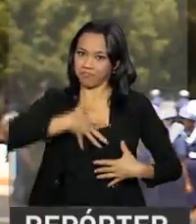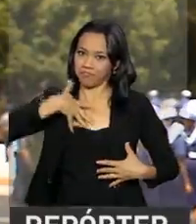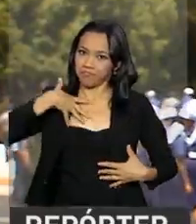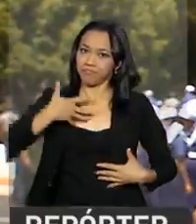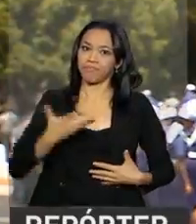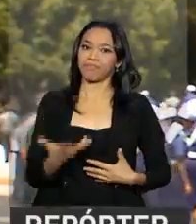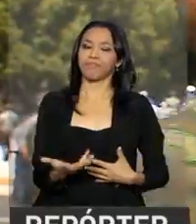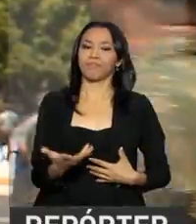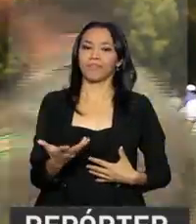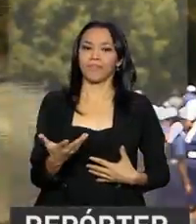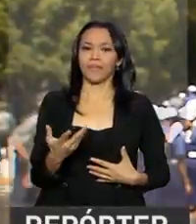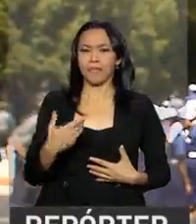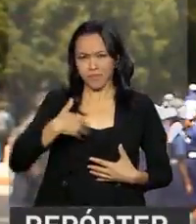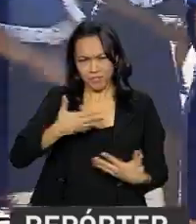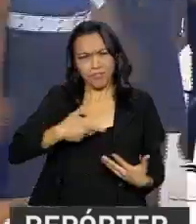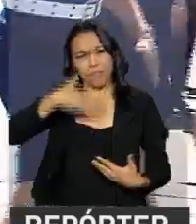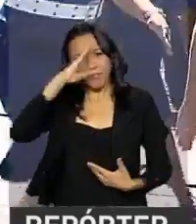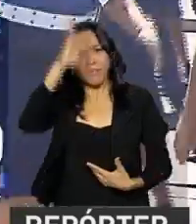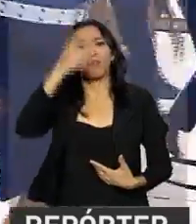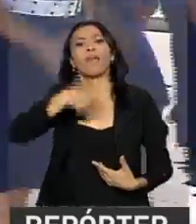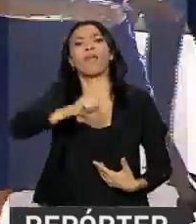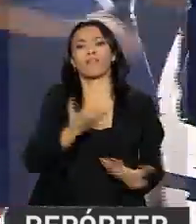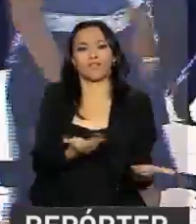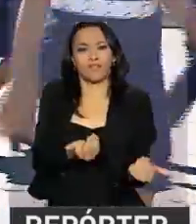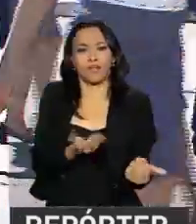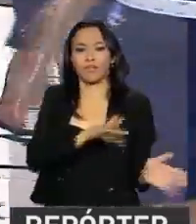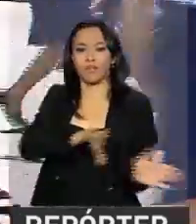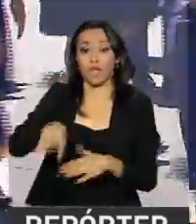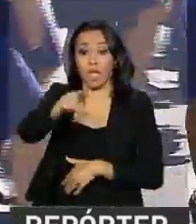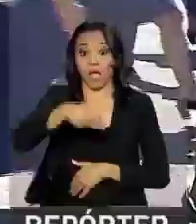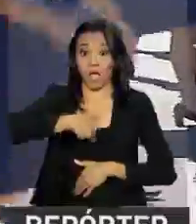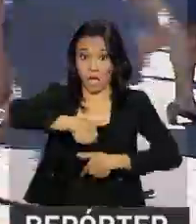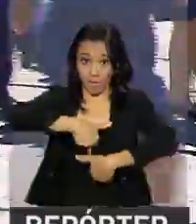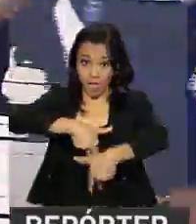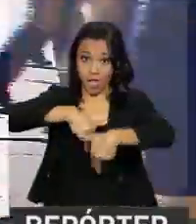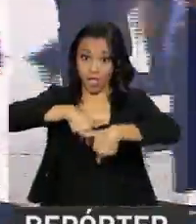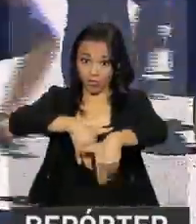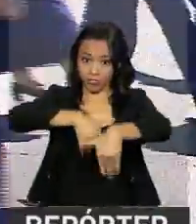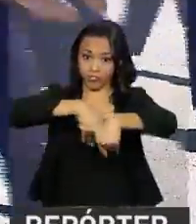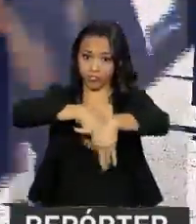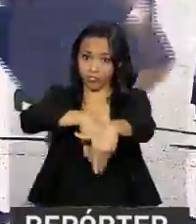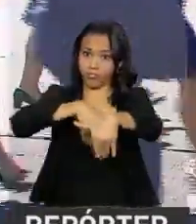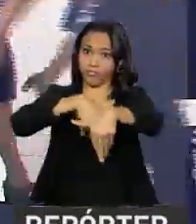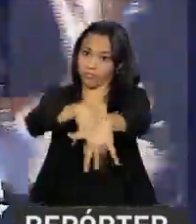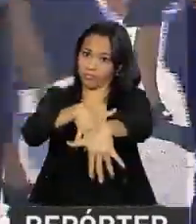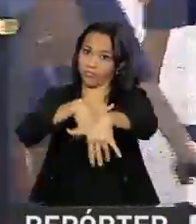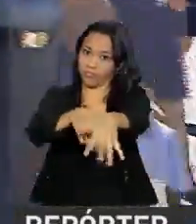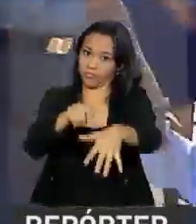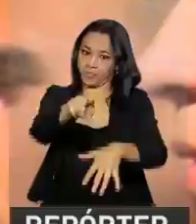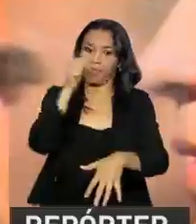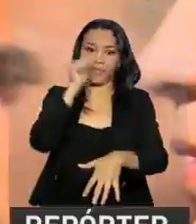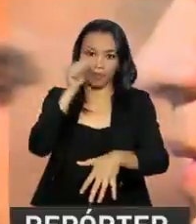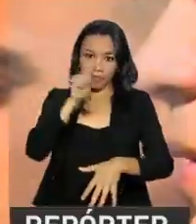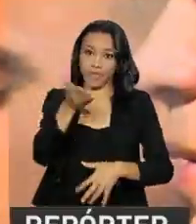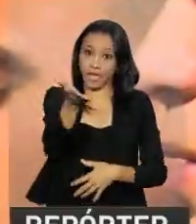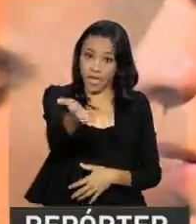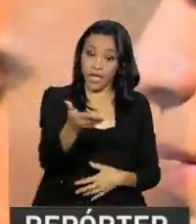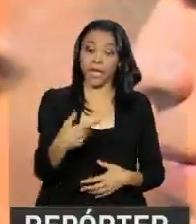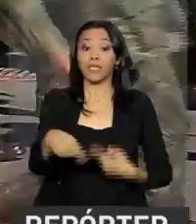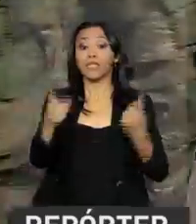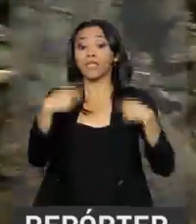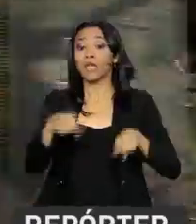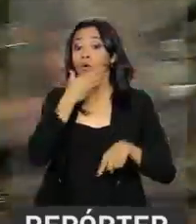principalmente para os mais jovens no desfile a pé companhias de aspirantes da Escola Naval feminina de